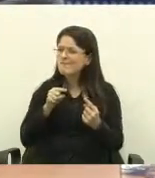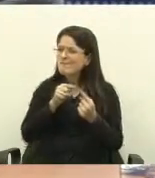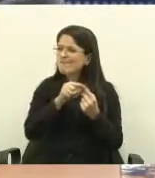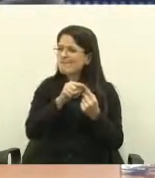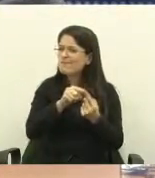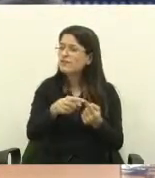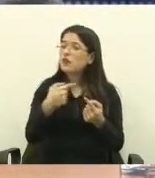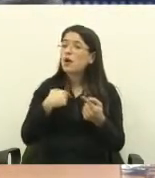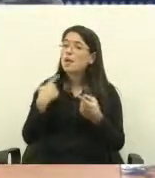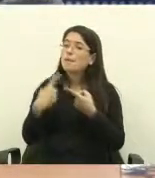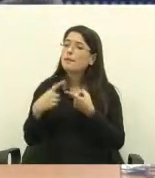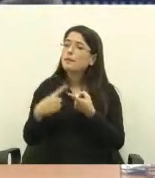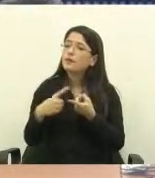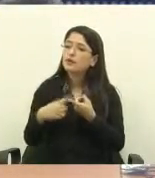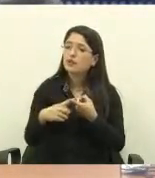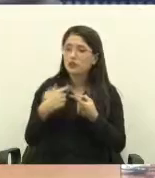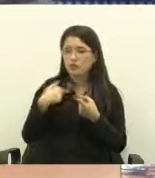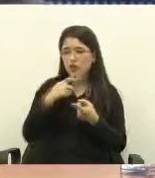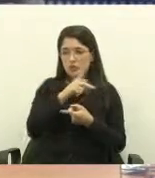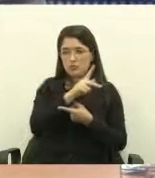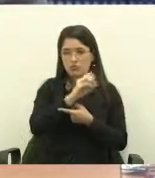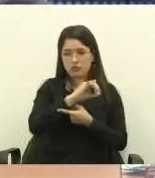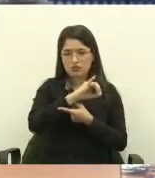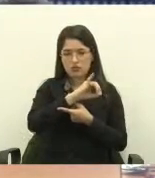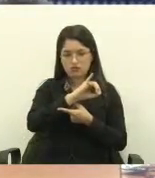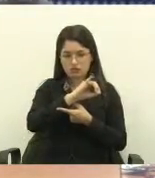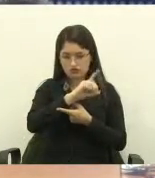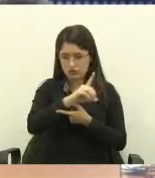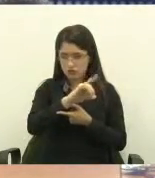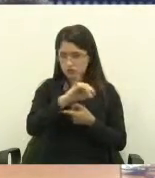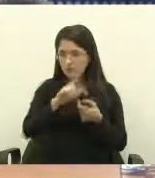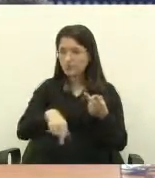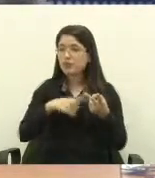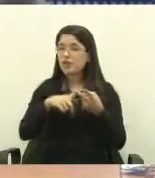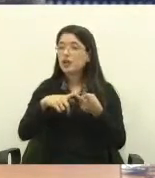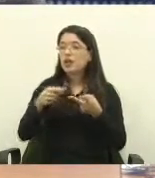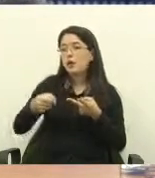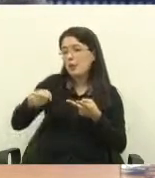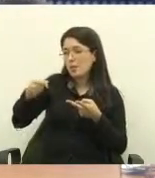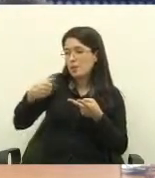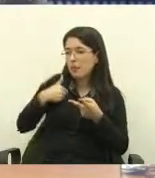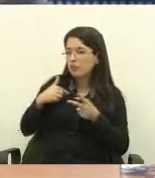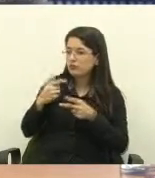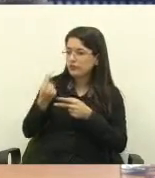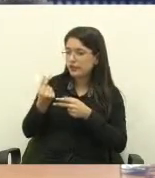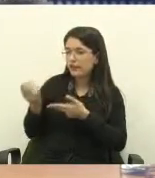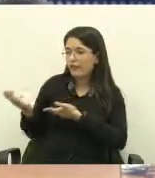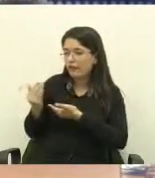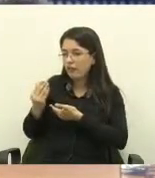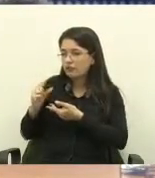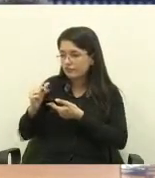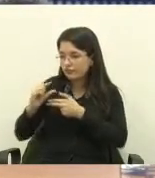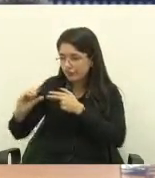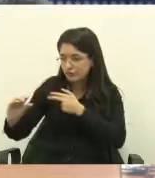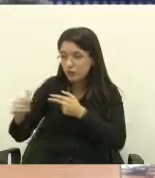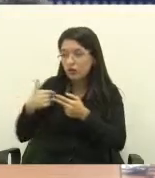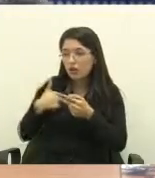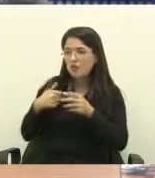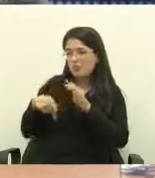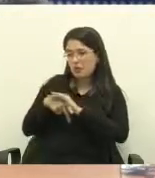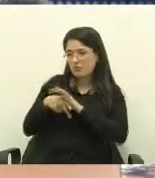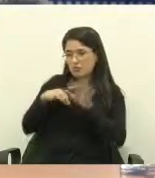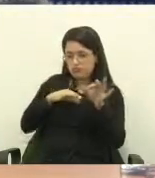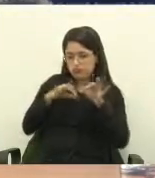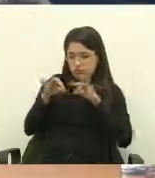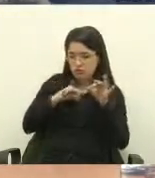para além do POG, do Bolsa, que são decretos municipais, programas organizados dentro da nossa LDO e